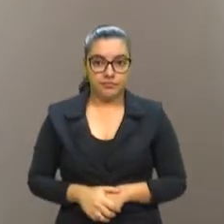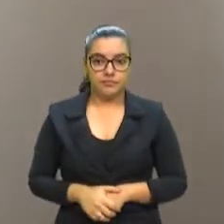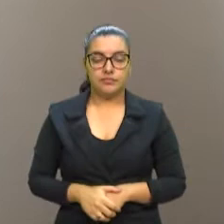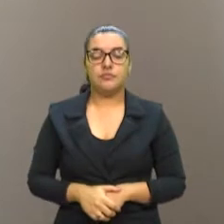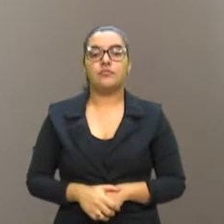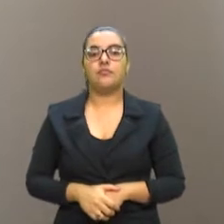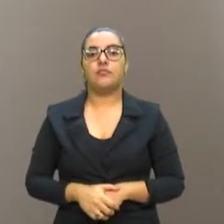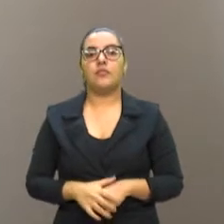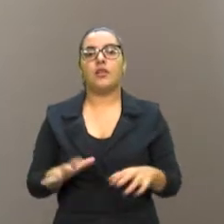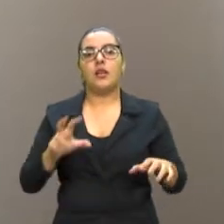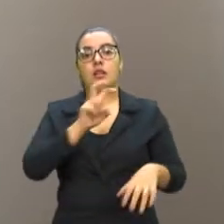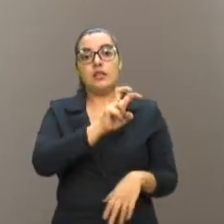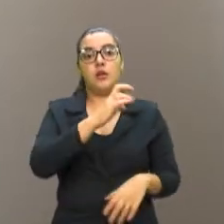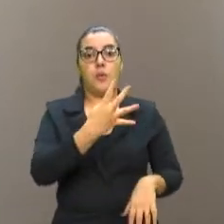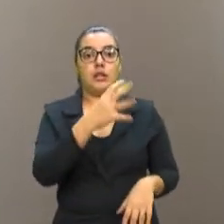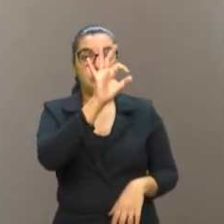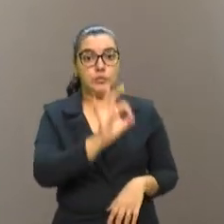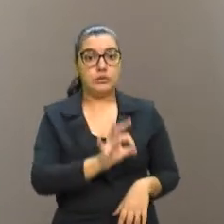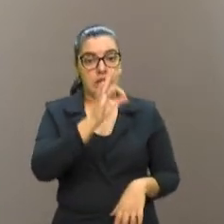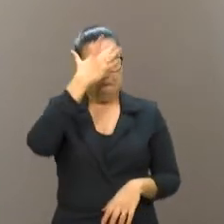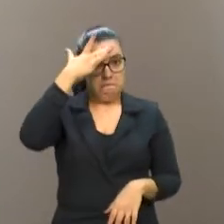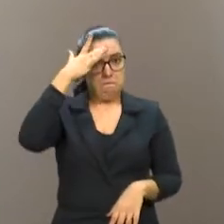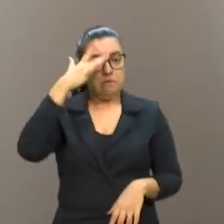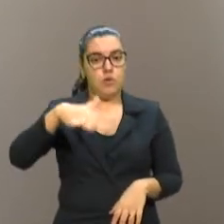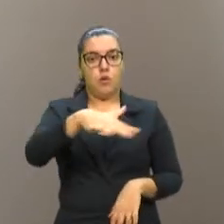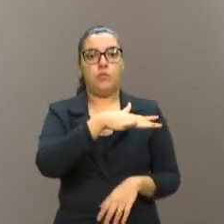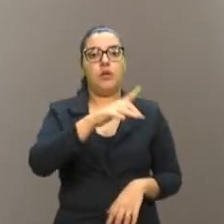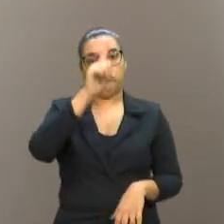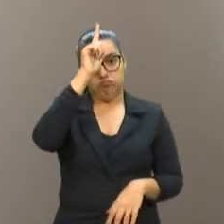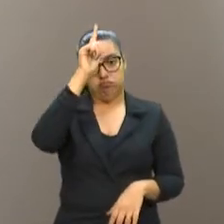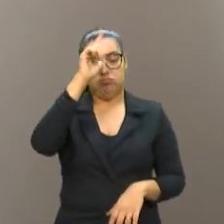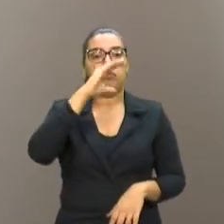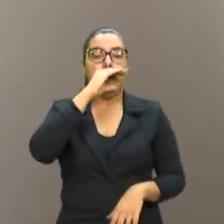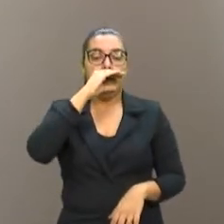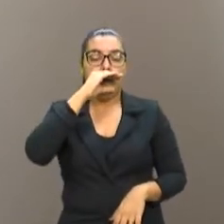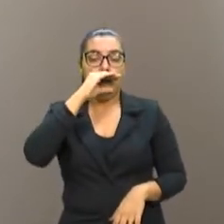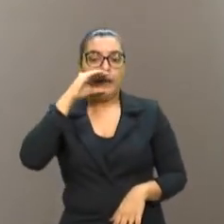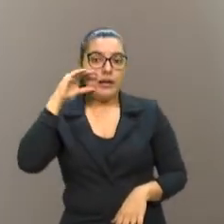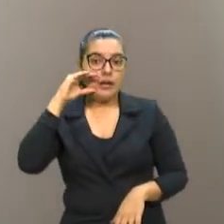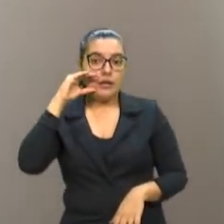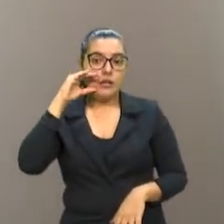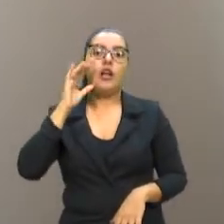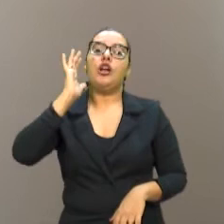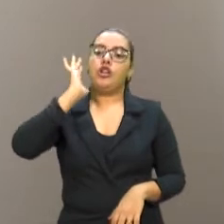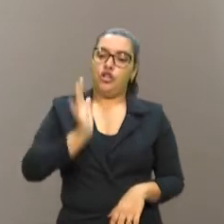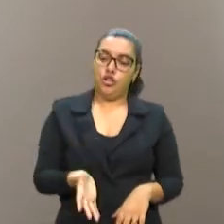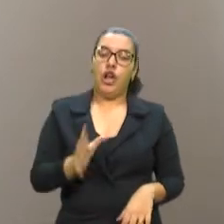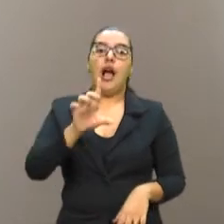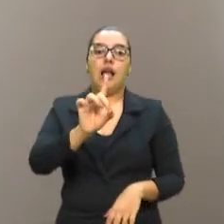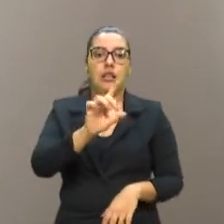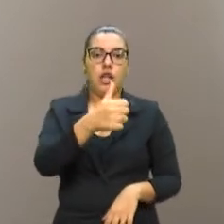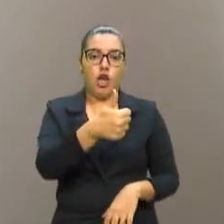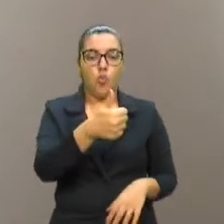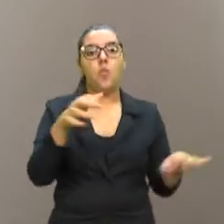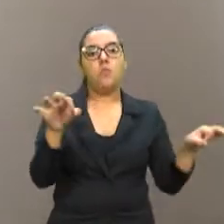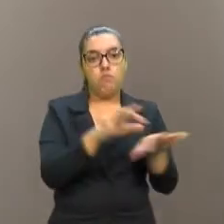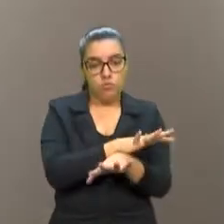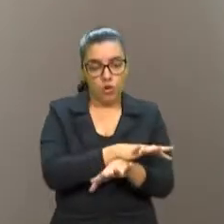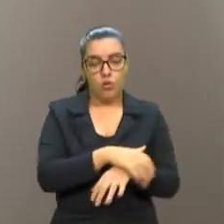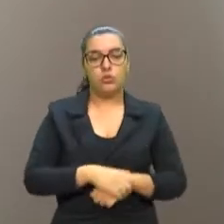Aproximadamente 54% da população adulta já recebeu a primeira dose de vacina